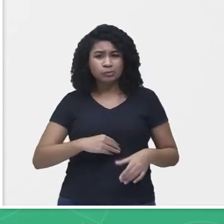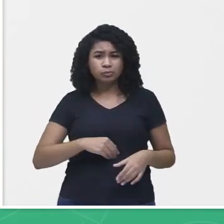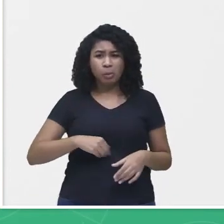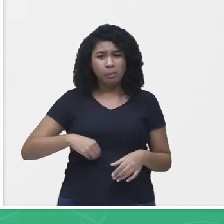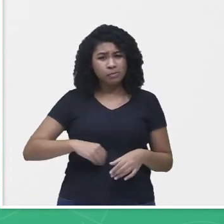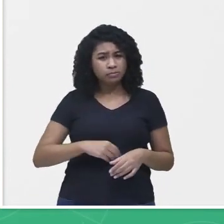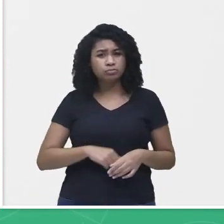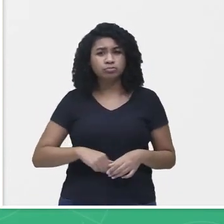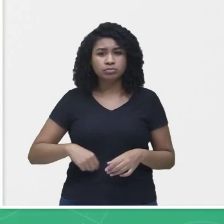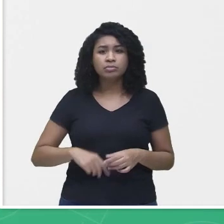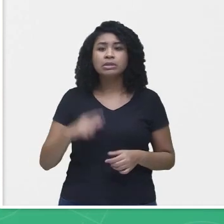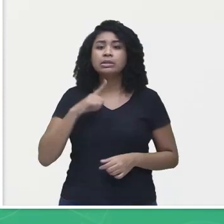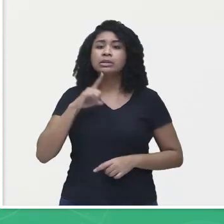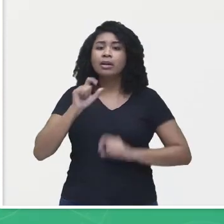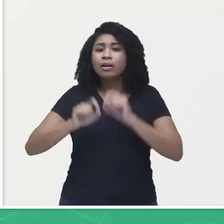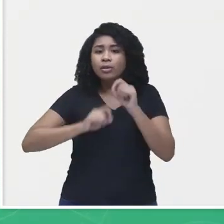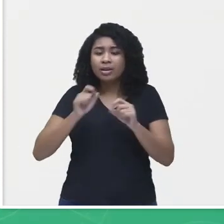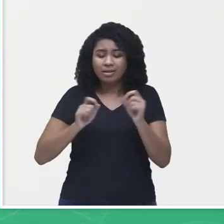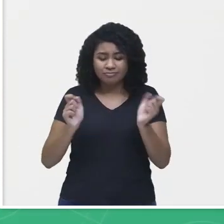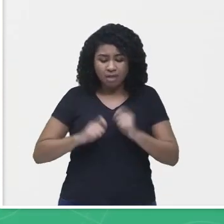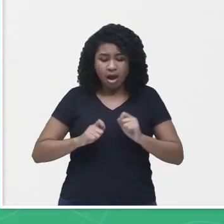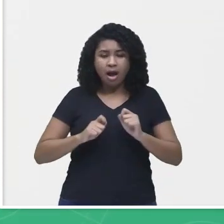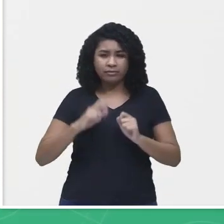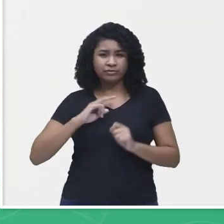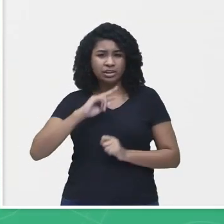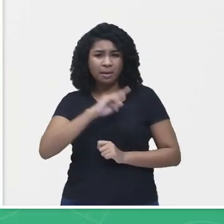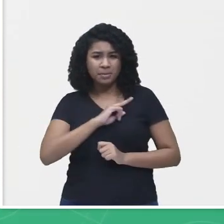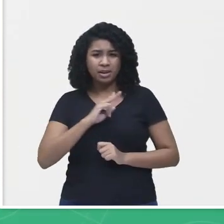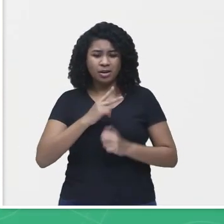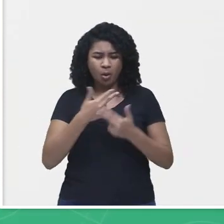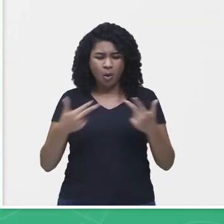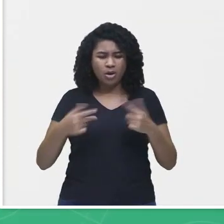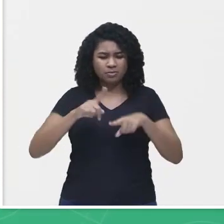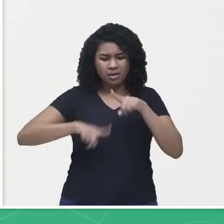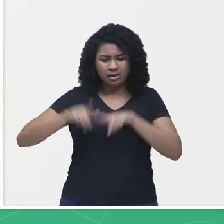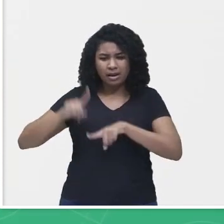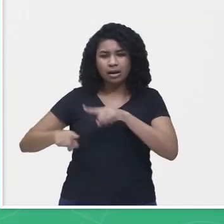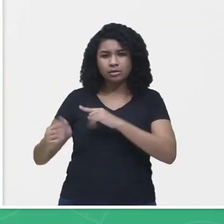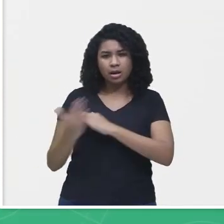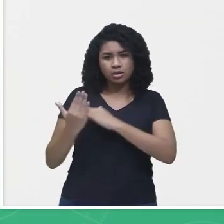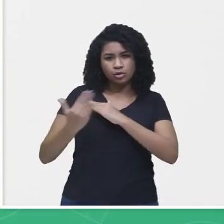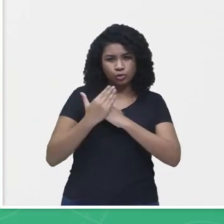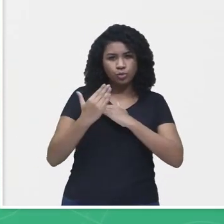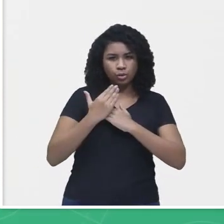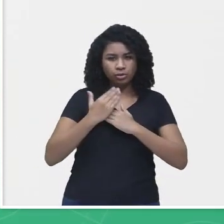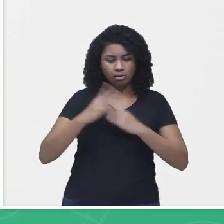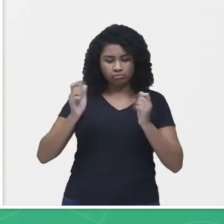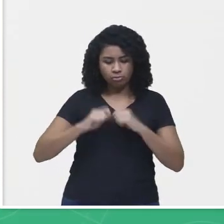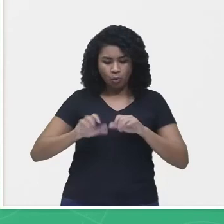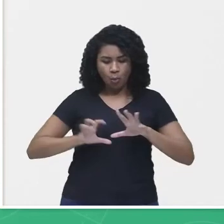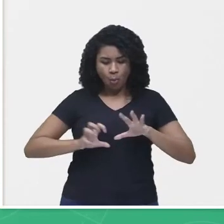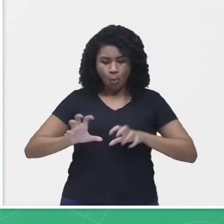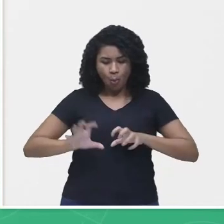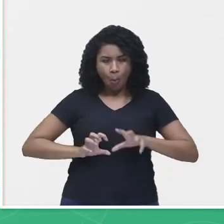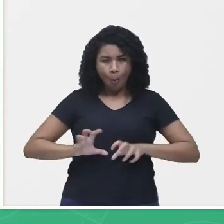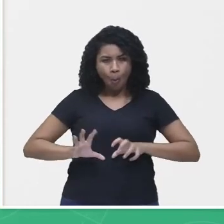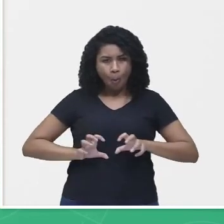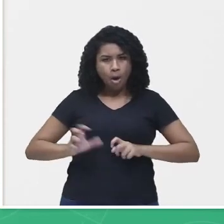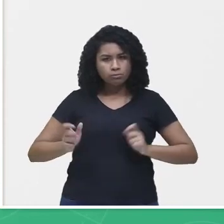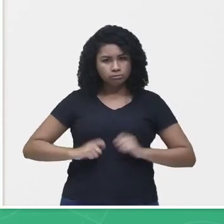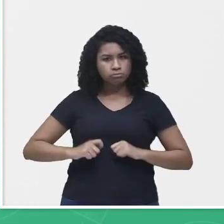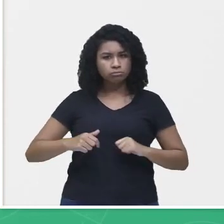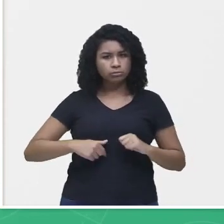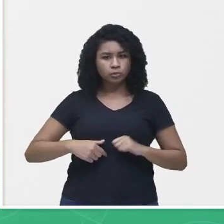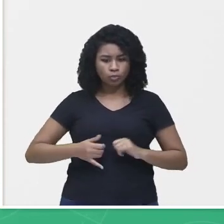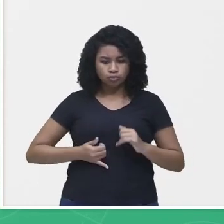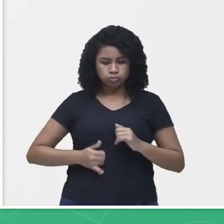delgado é onde ocorre a maior absorção de nutrientes no nosso sistema digestório, certo? Então, onde há enzima,